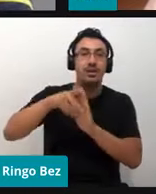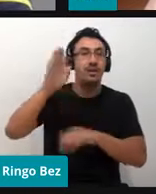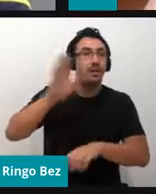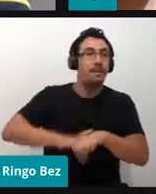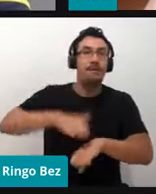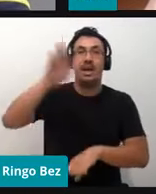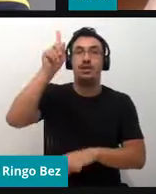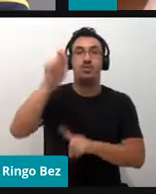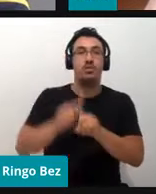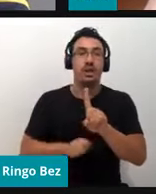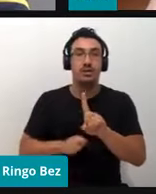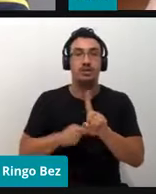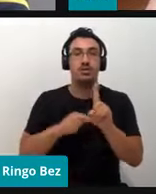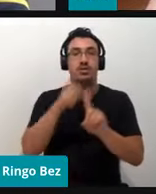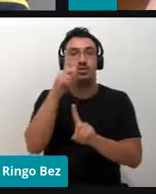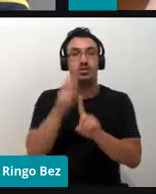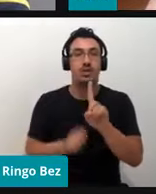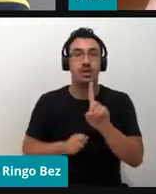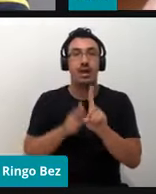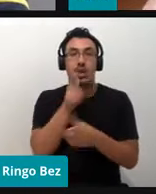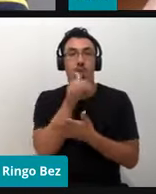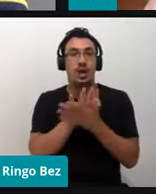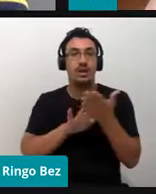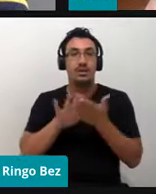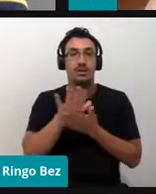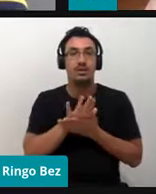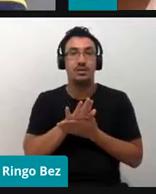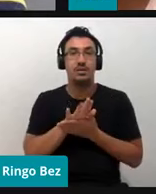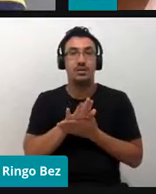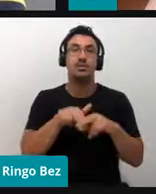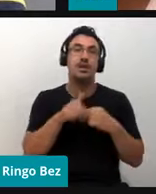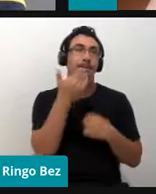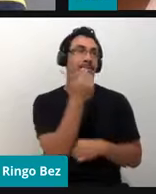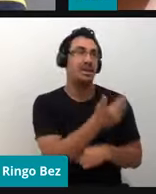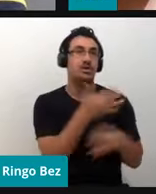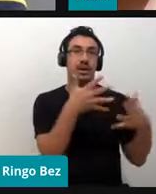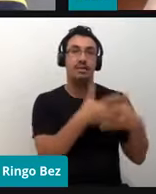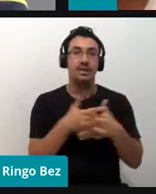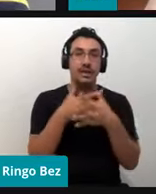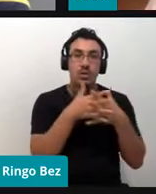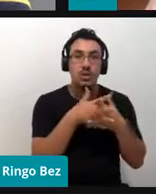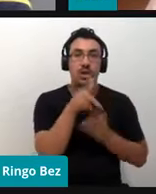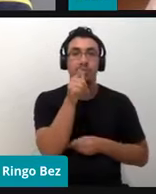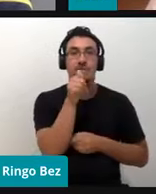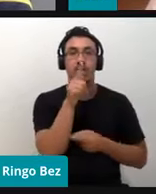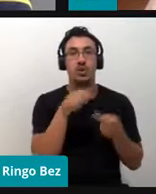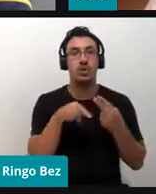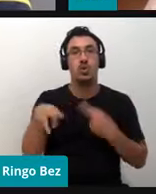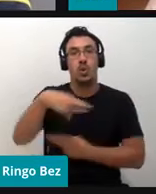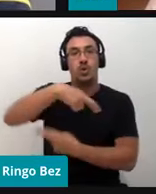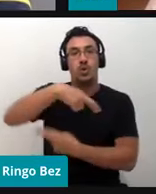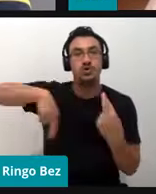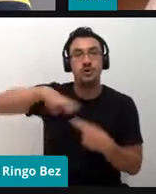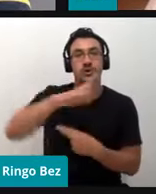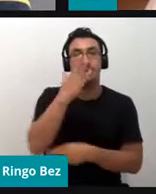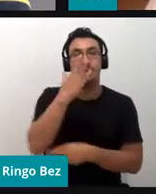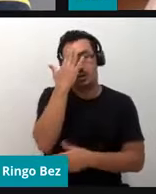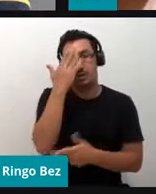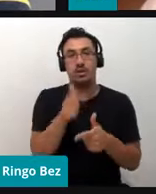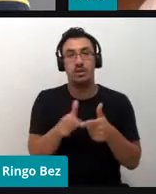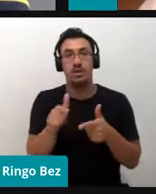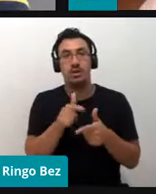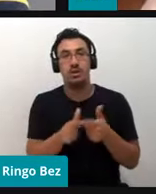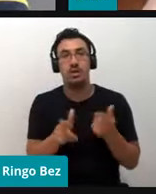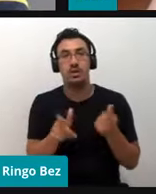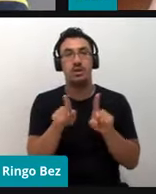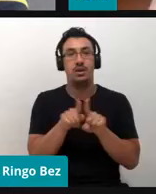mês sem água, recorrendo a caminhão-pipa, recorrendo a rodízio, né? Recorrendo